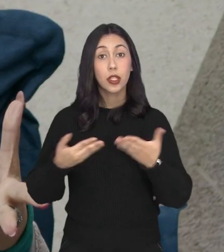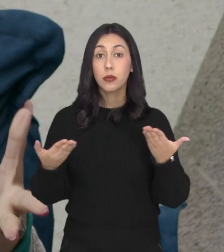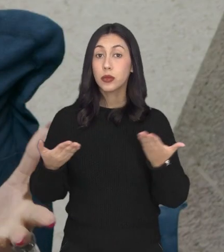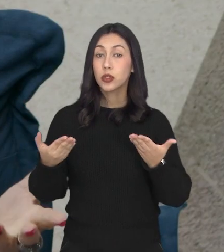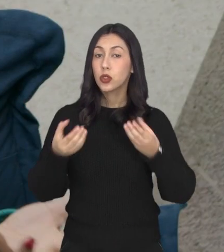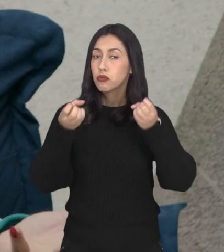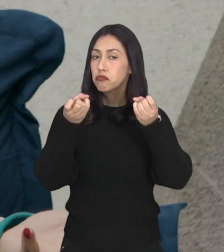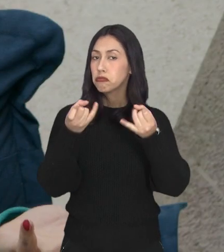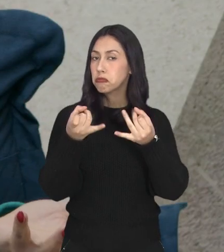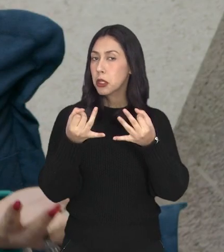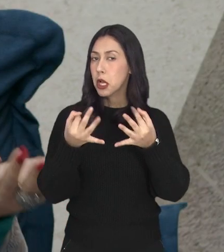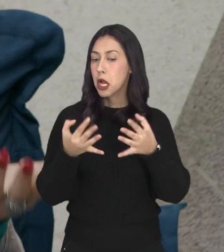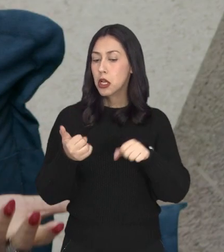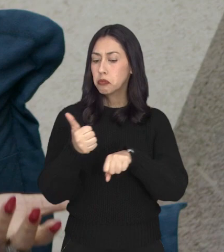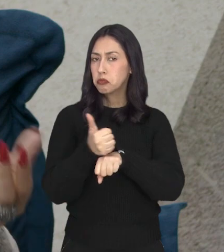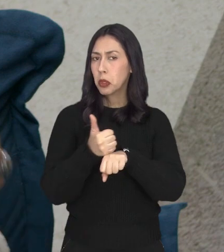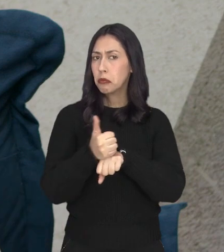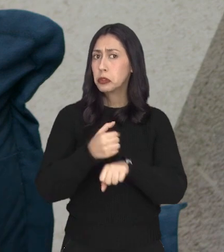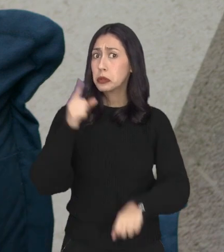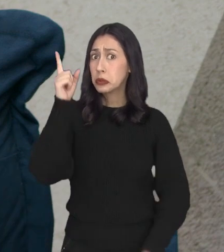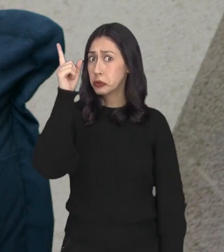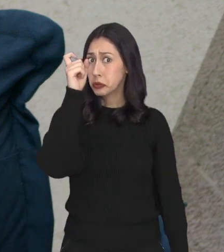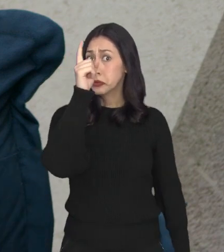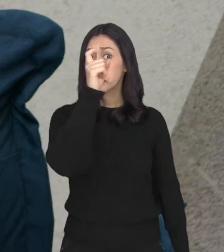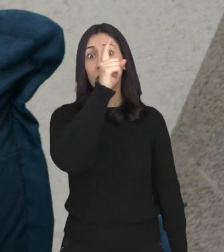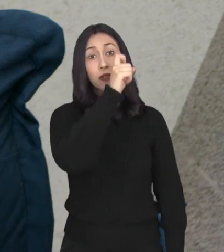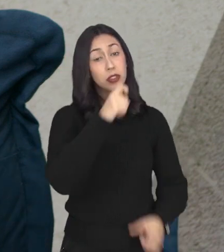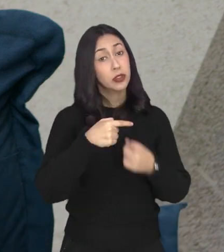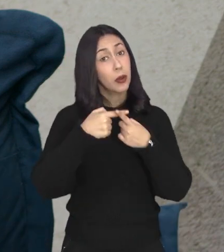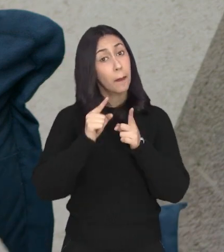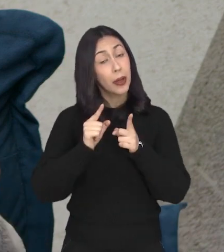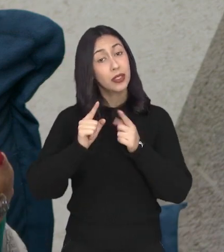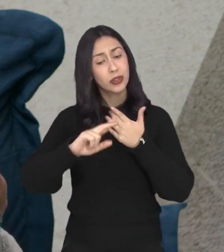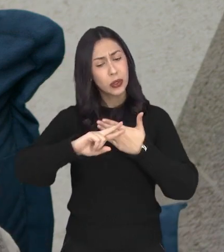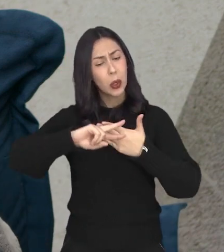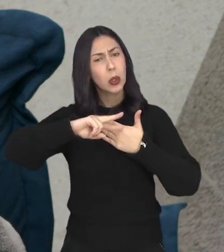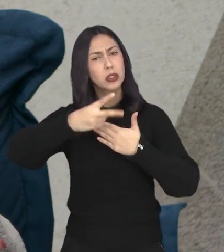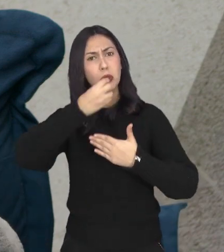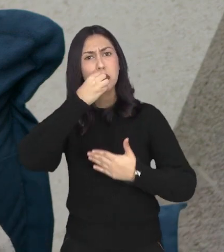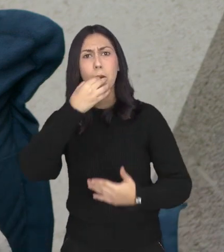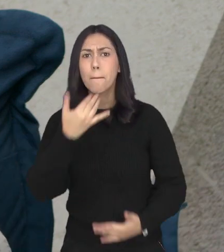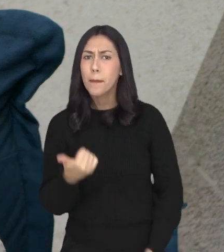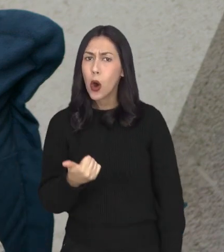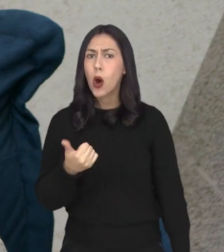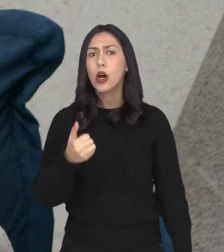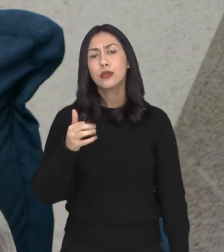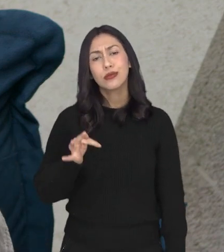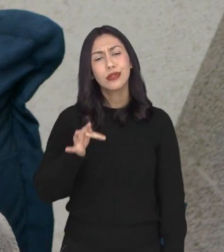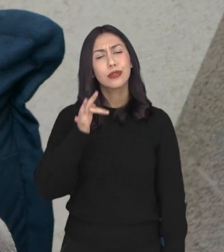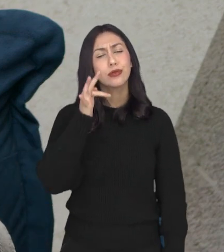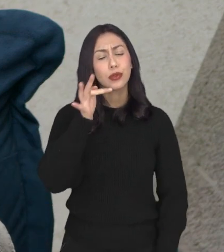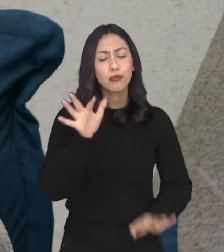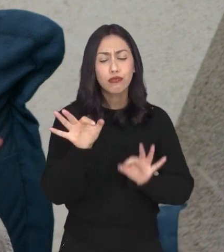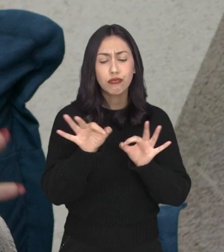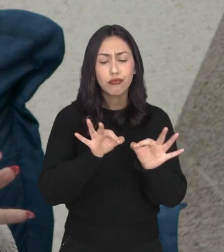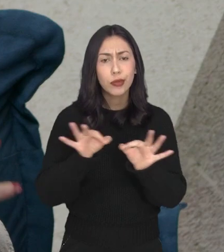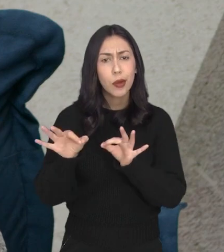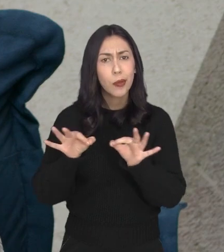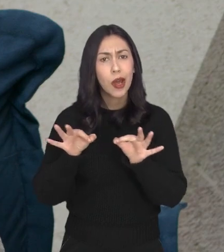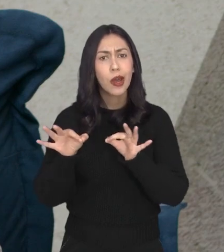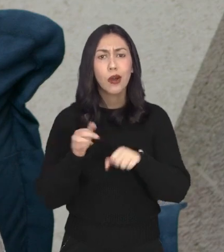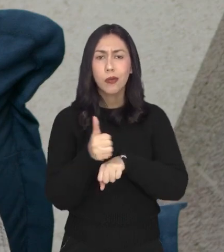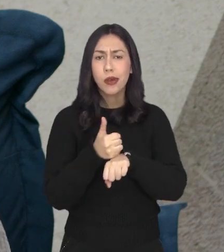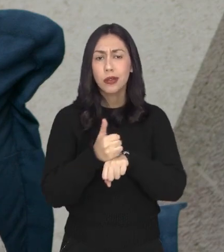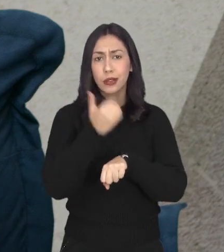Estamos de volta e hoje falando sobre uma jornada desafiadora, mas que pode compensar bastante para aquele que constrói